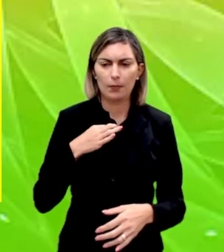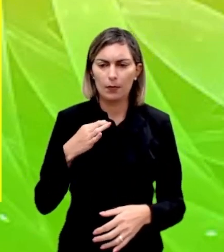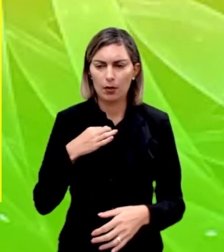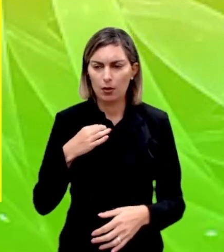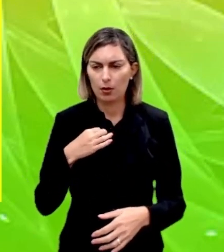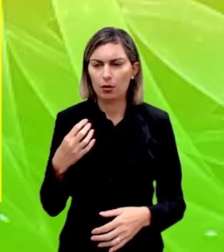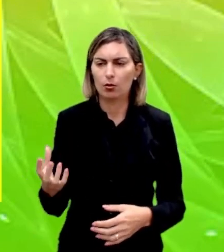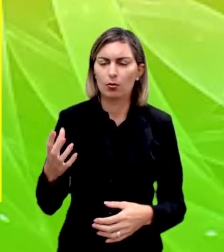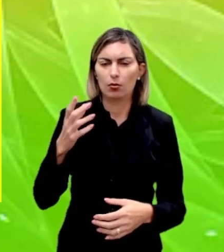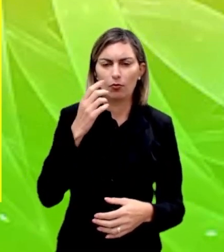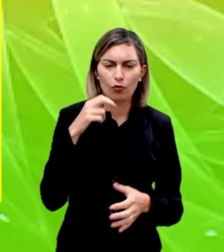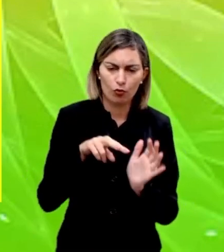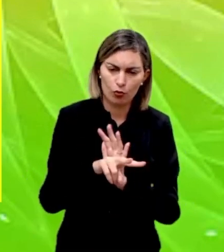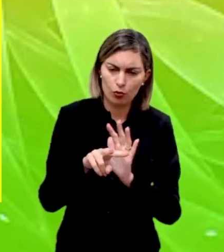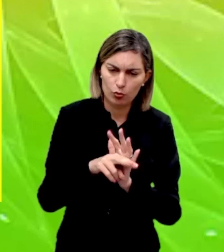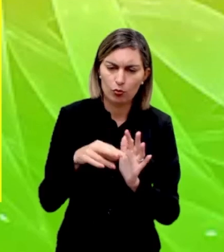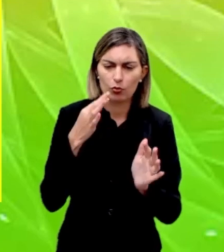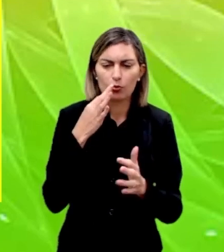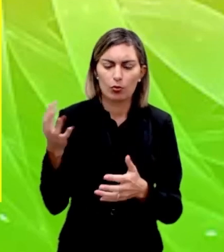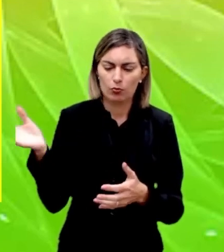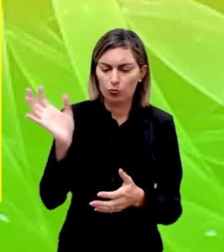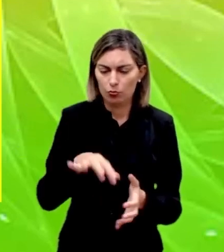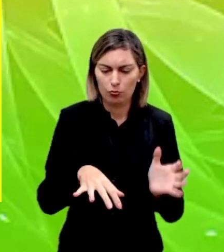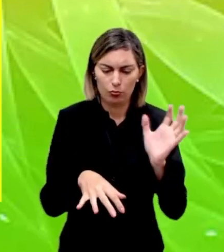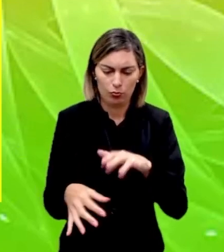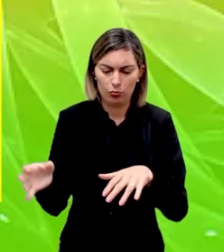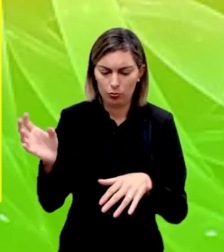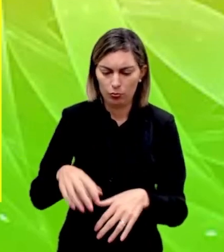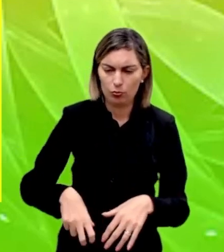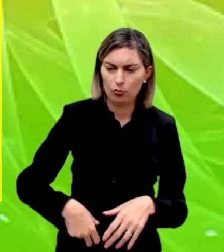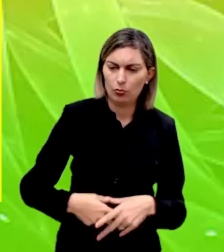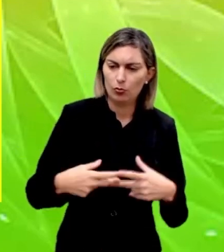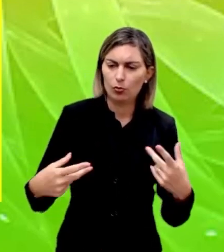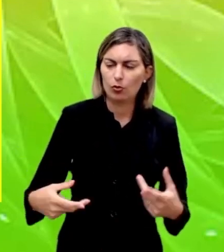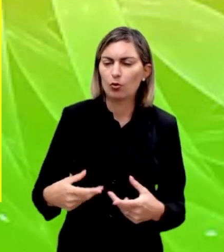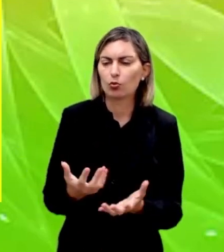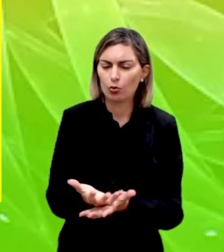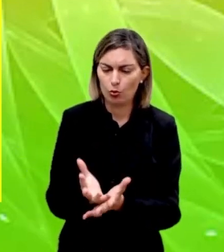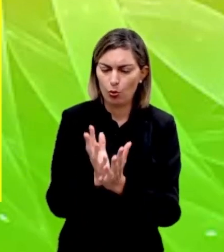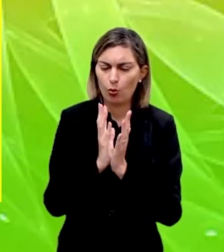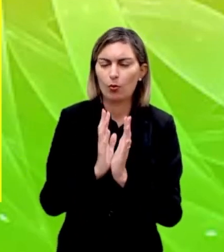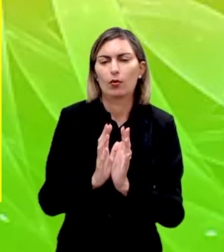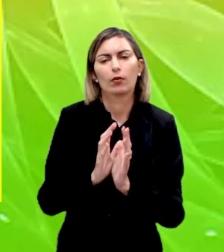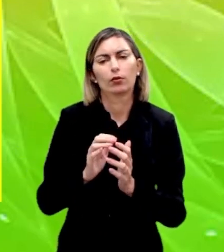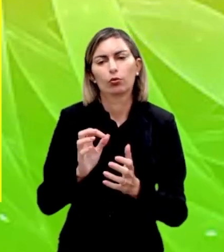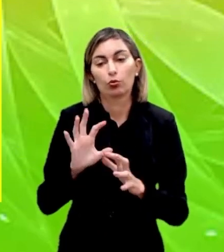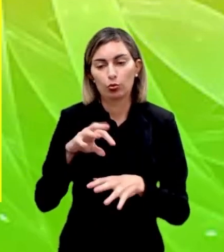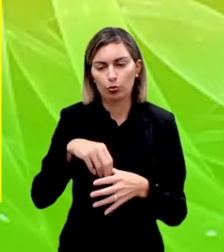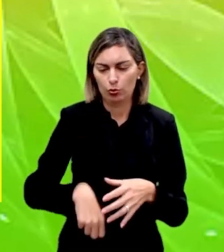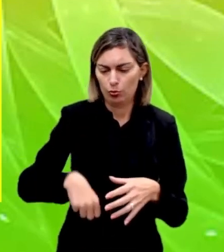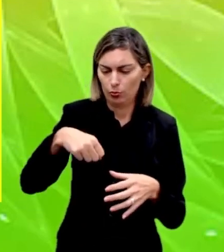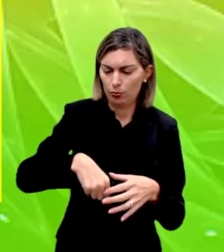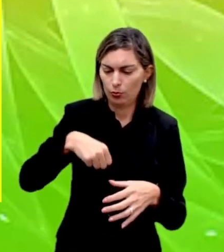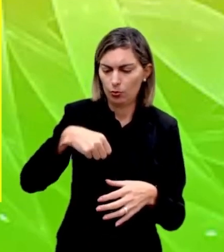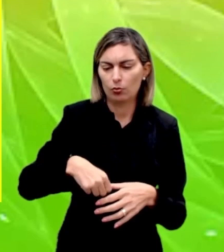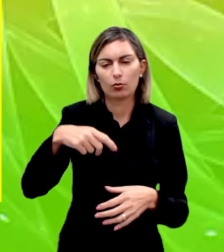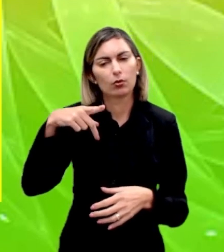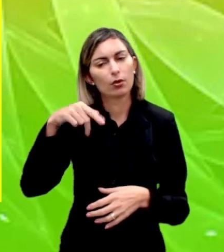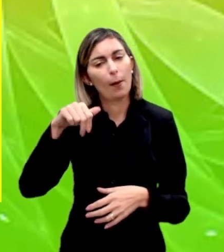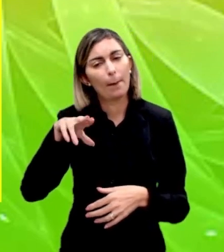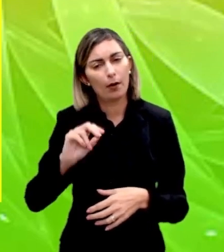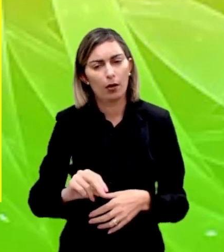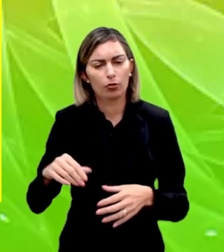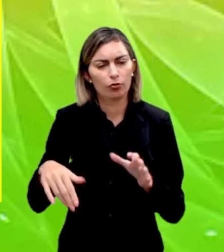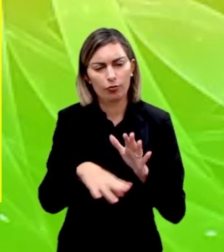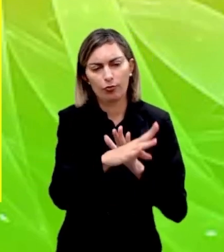pega legumes, frutas, aquela coentro, alface, bota tudo numa bolsa de pano quando vai